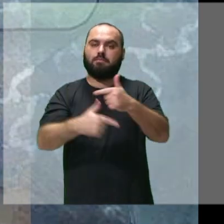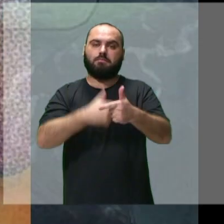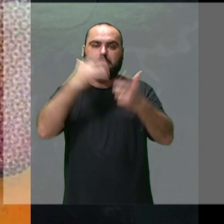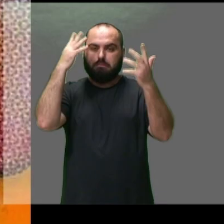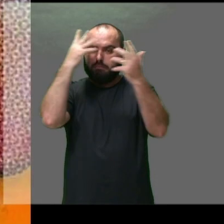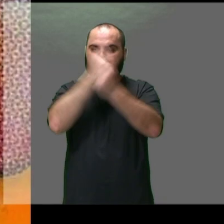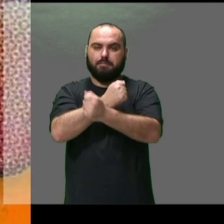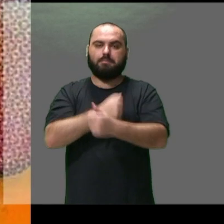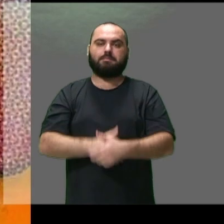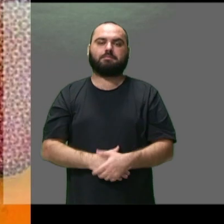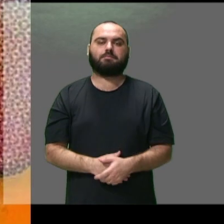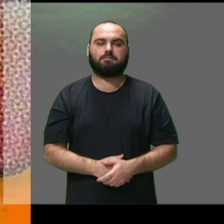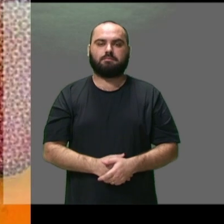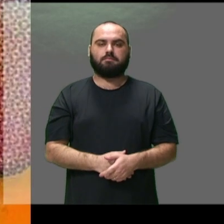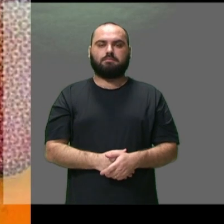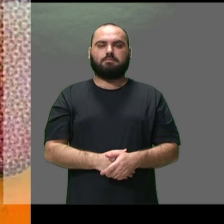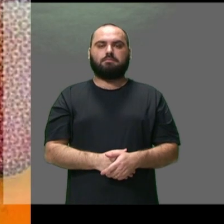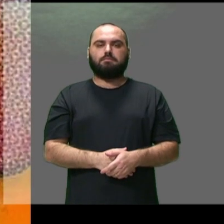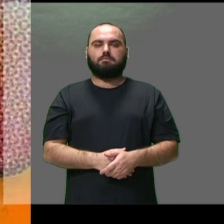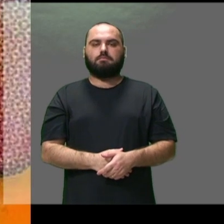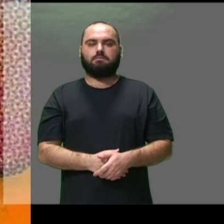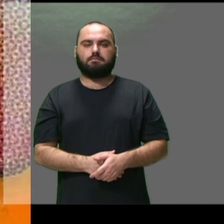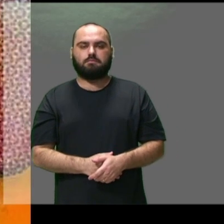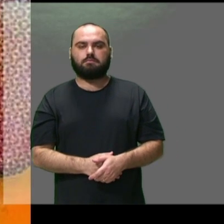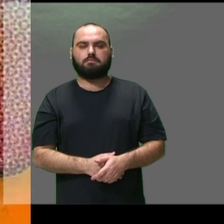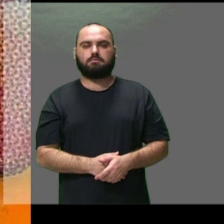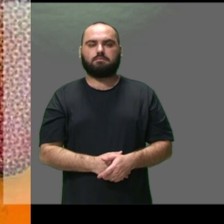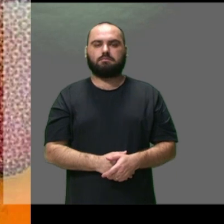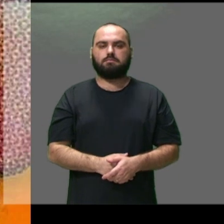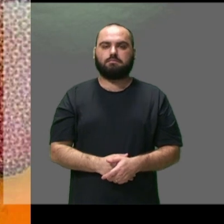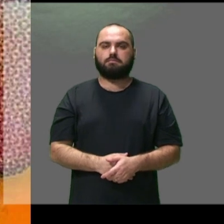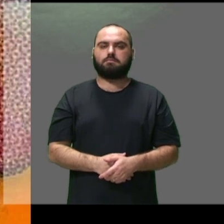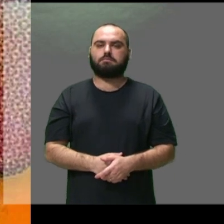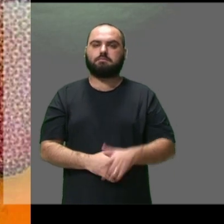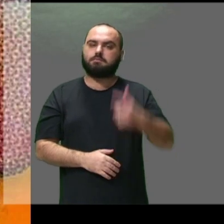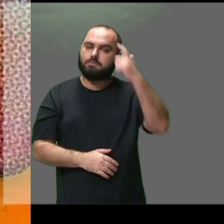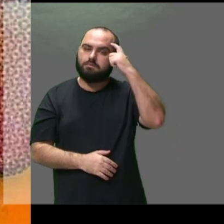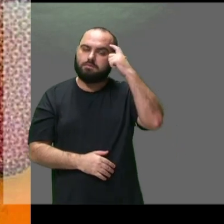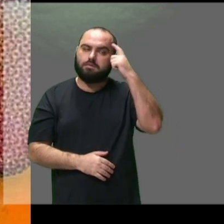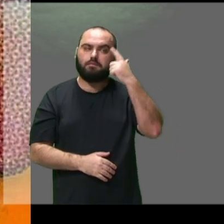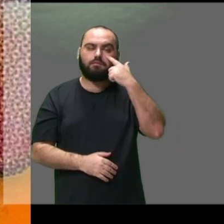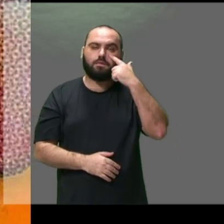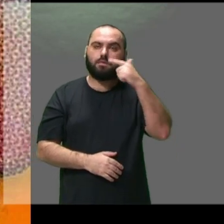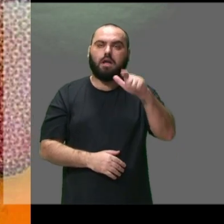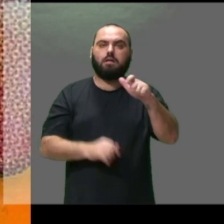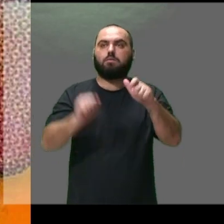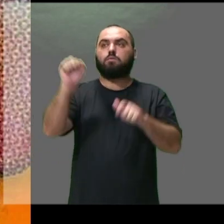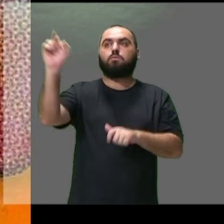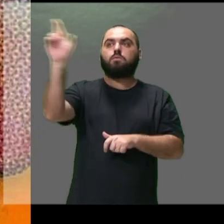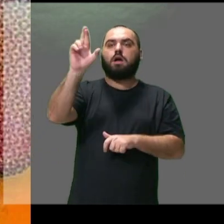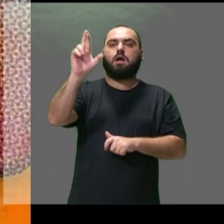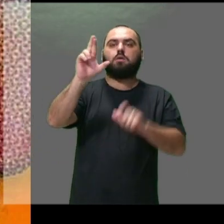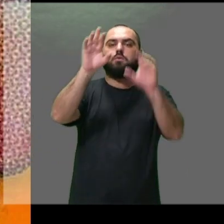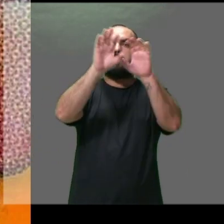bonito. Aí você imaginou que ele estava solto no mar? Como é que foi? No ar, né? No ar. No ar, né? Ele já está num